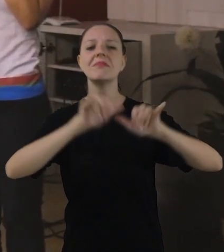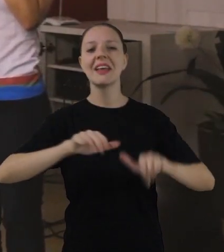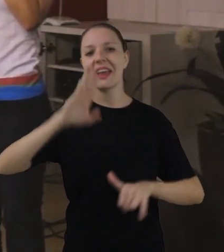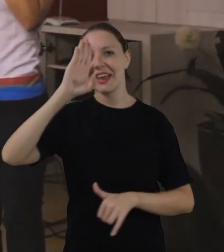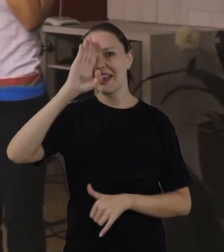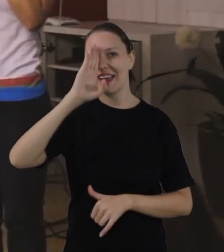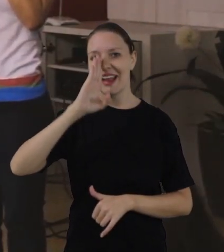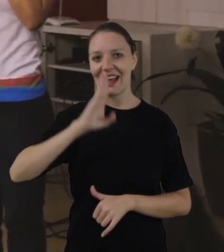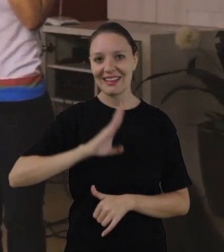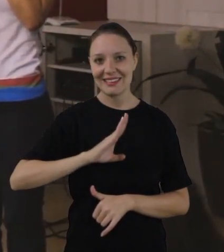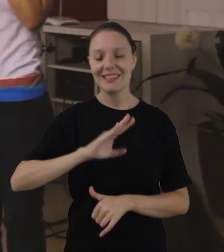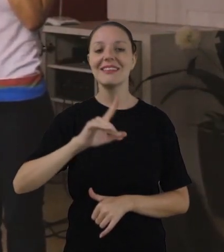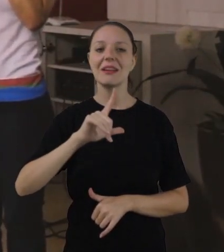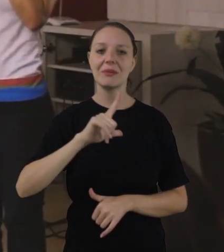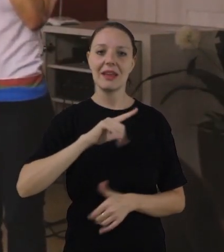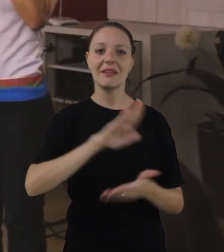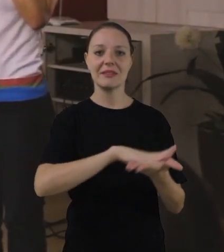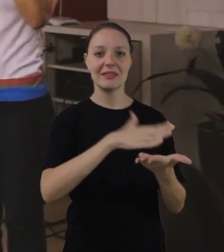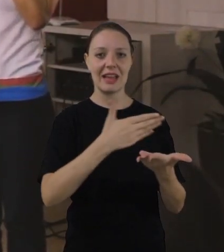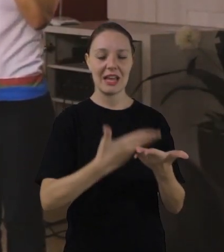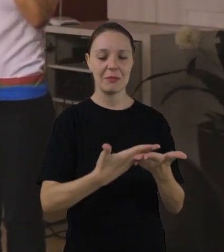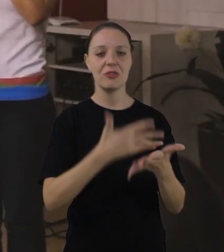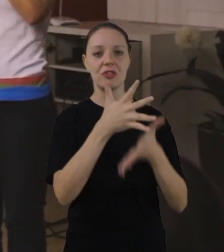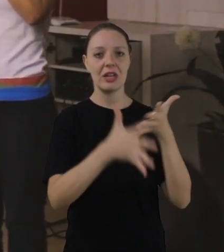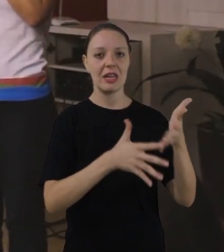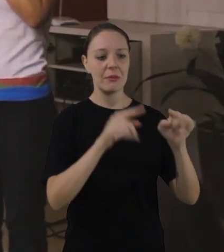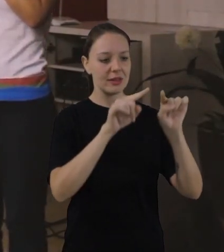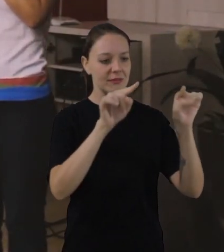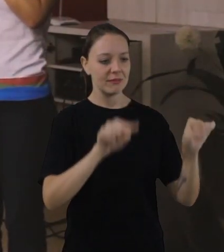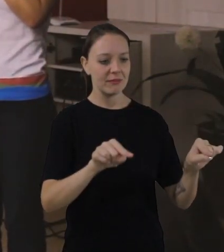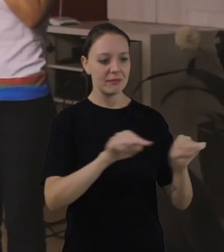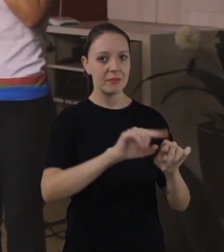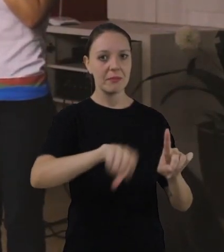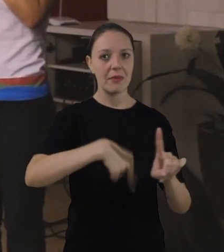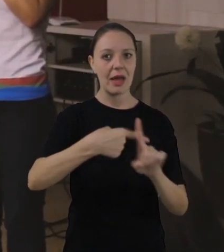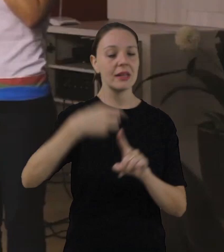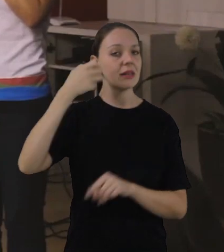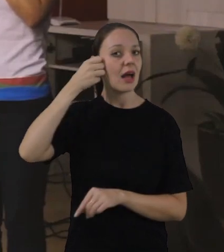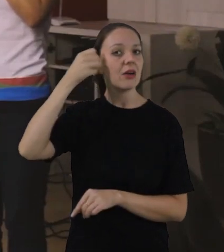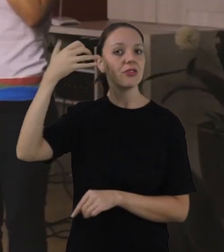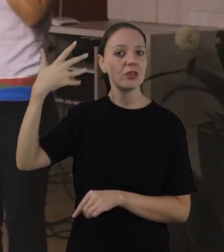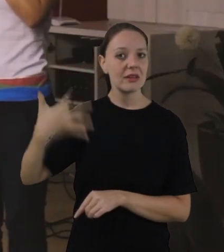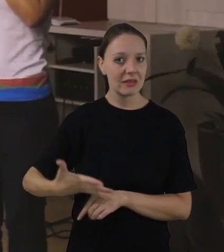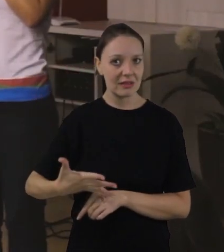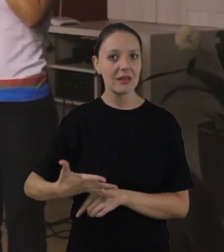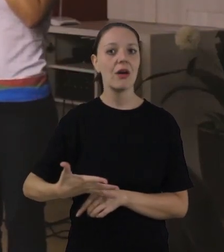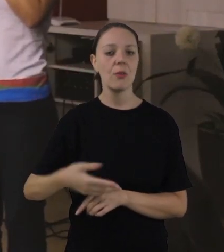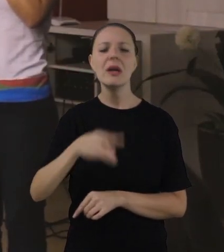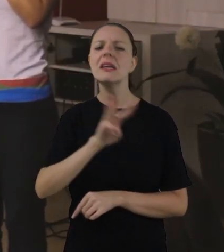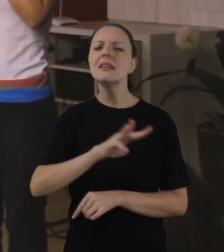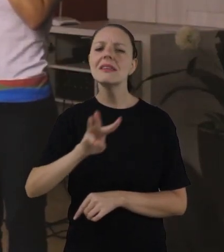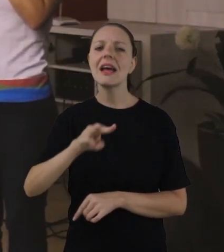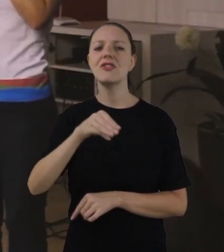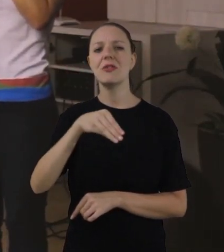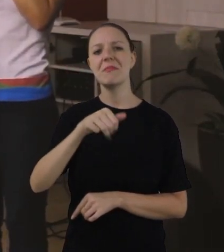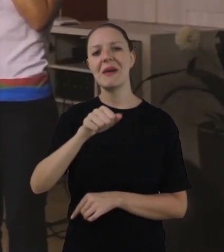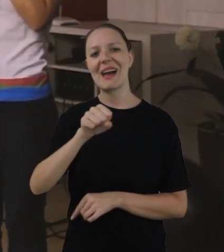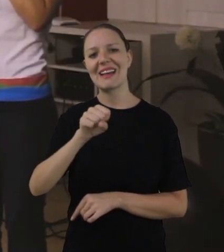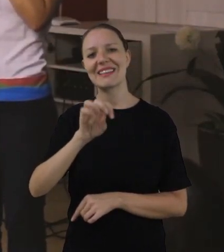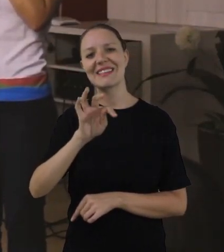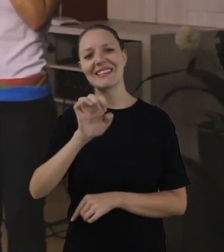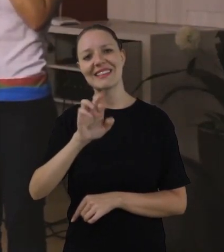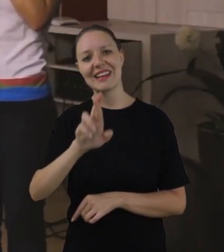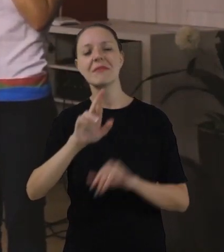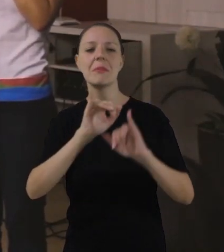na internet, no site do Instituto Master, e sobre ela vai ser colocada uma janela de Libras e uma audiodescrição para que